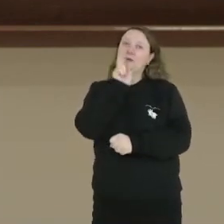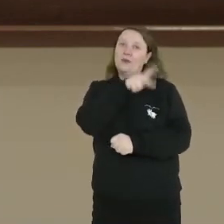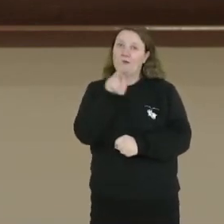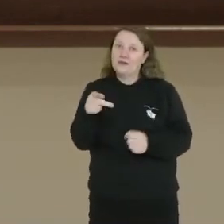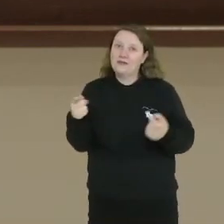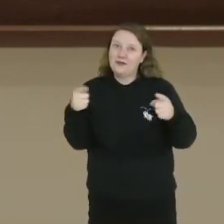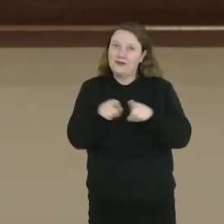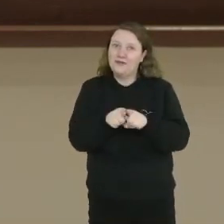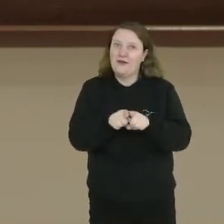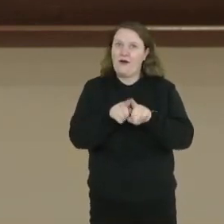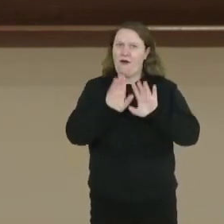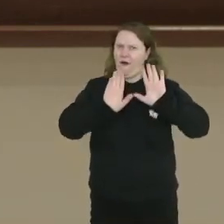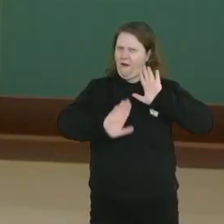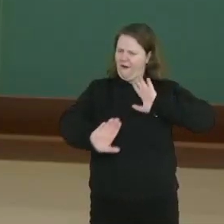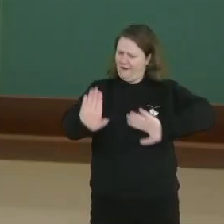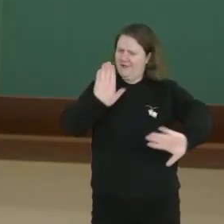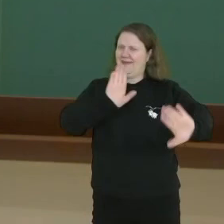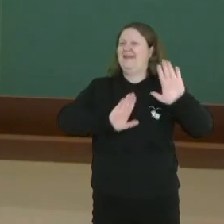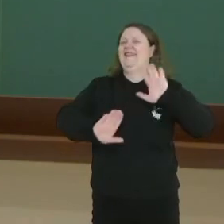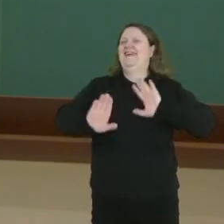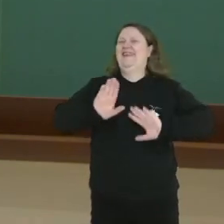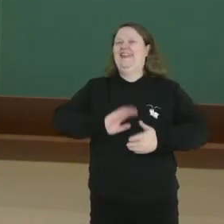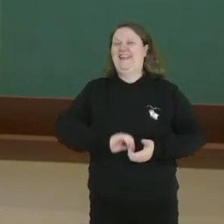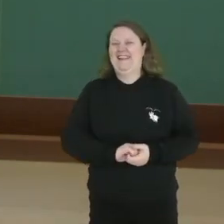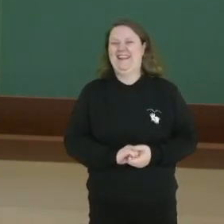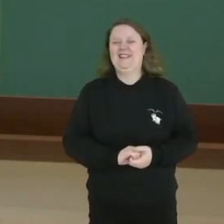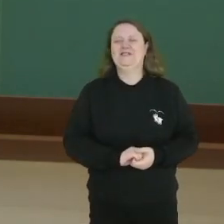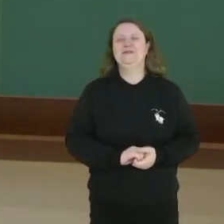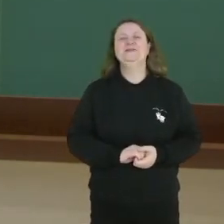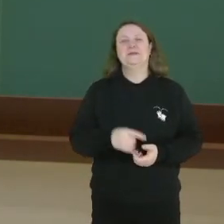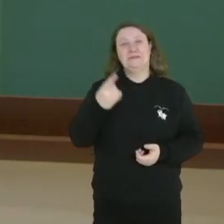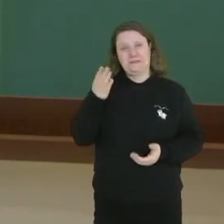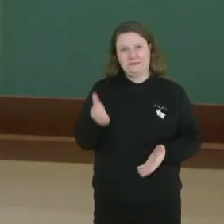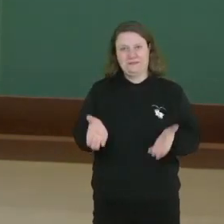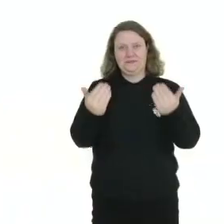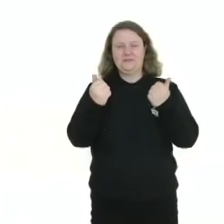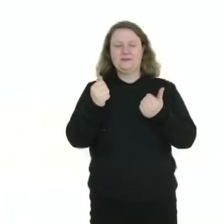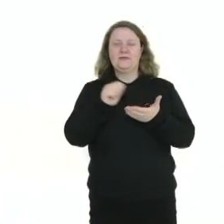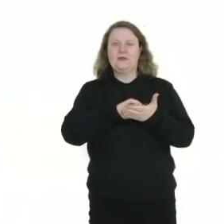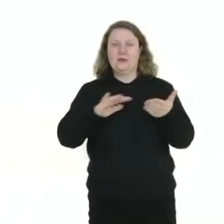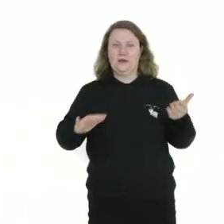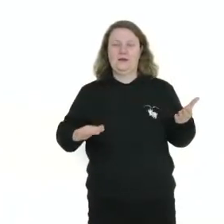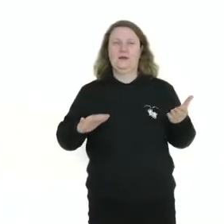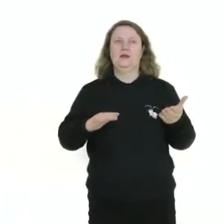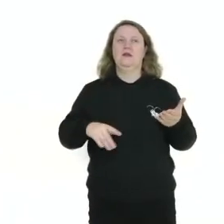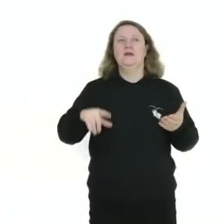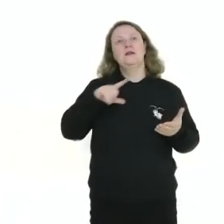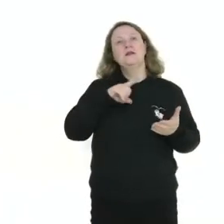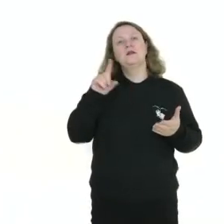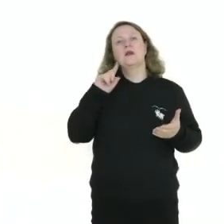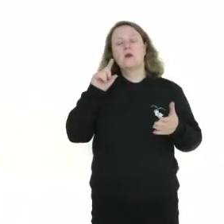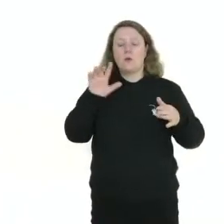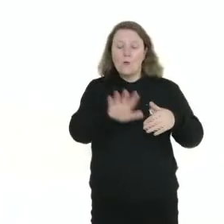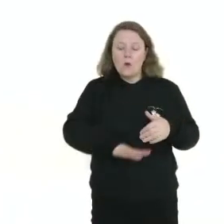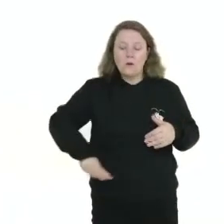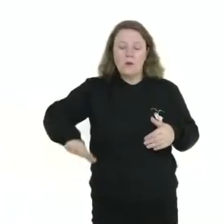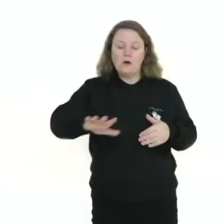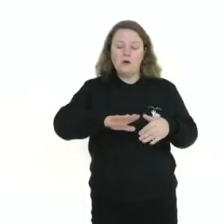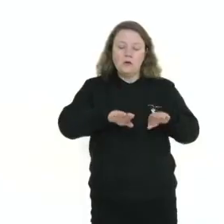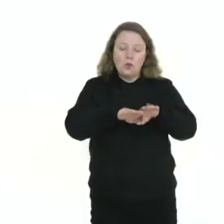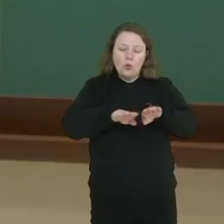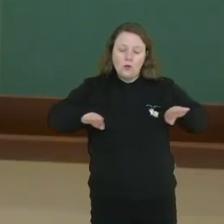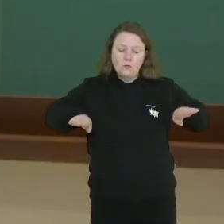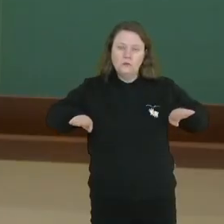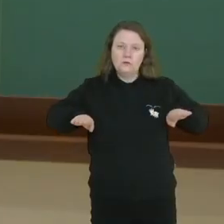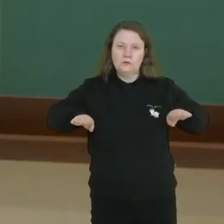que eu tô observando tudo. Vamos lá ver esse exercício. Então, ele deu a planta baixa desse terreno na forma